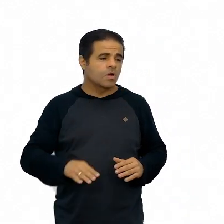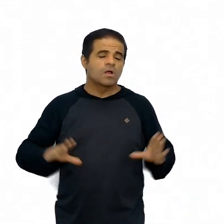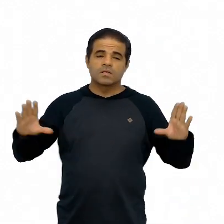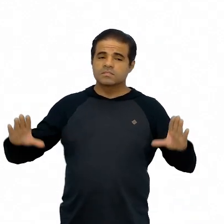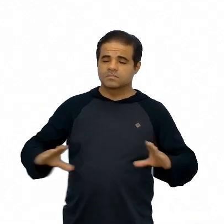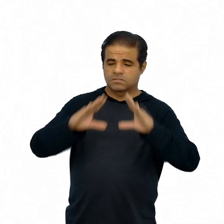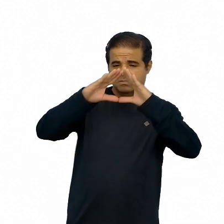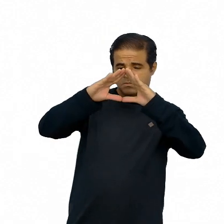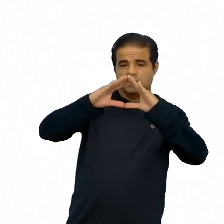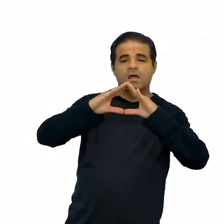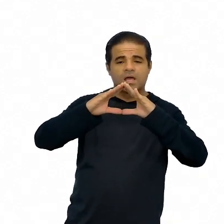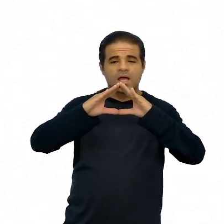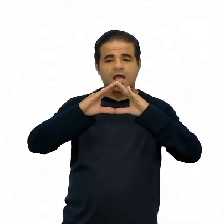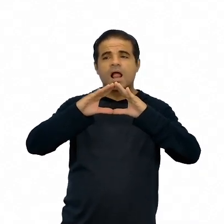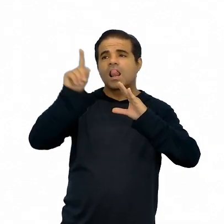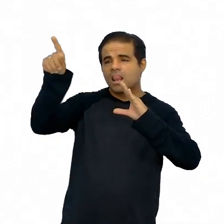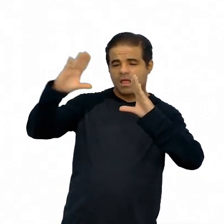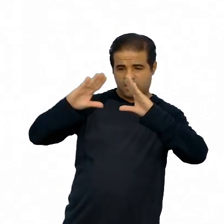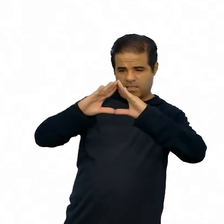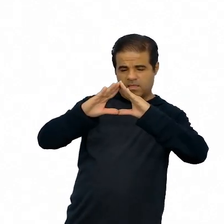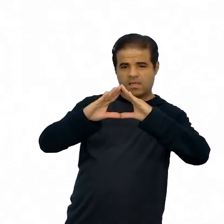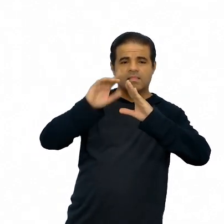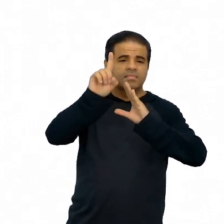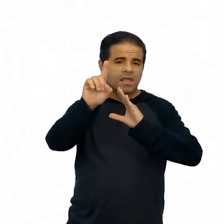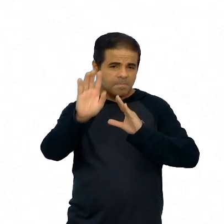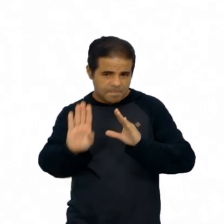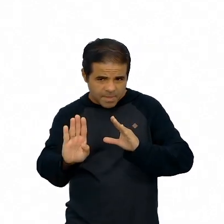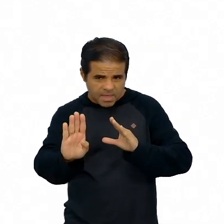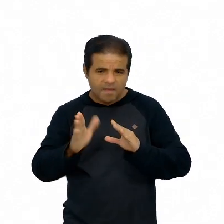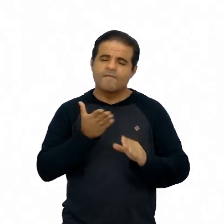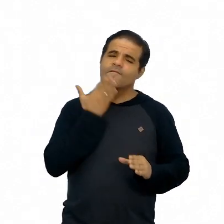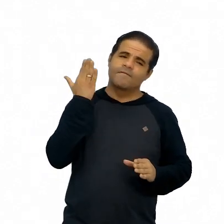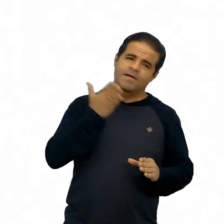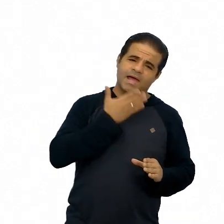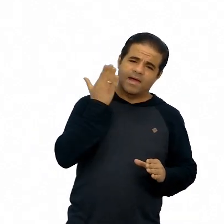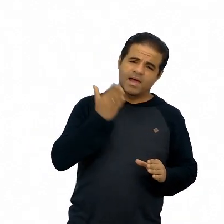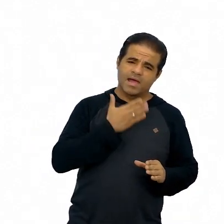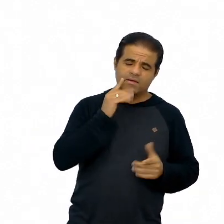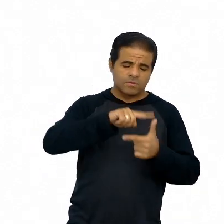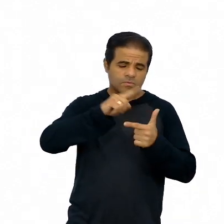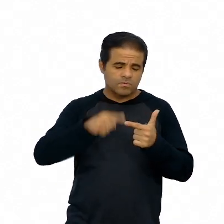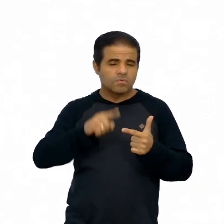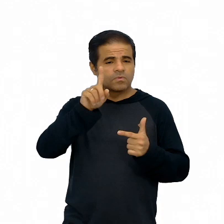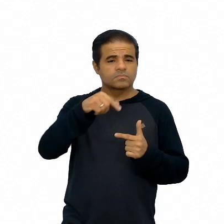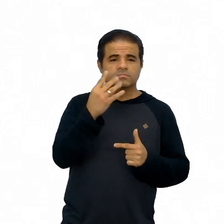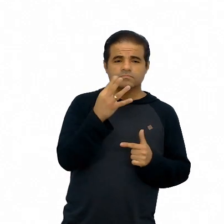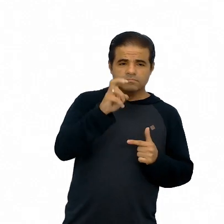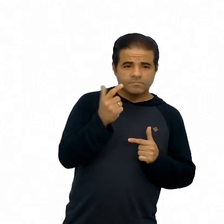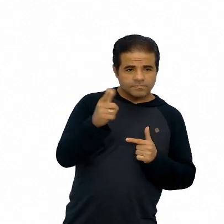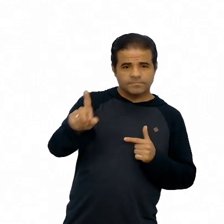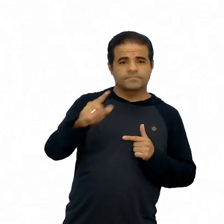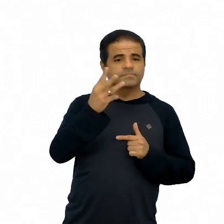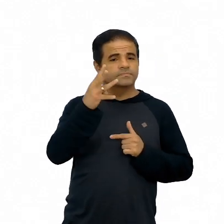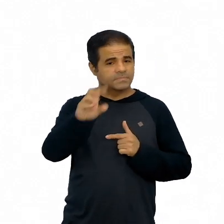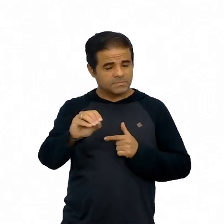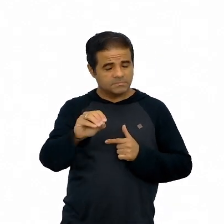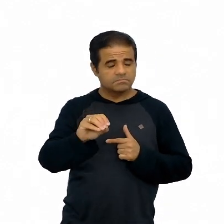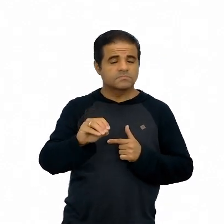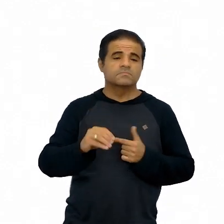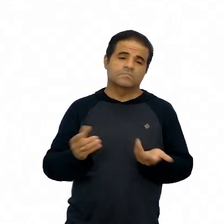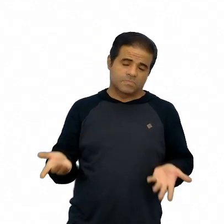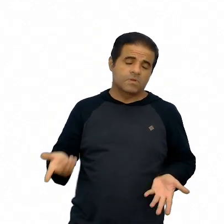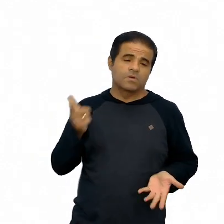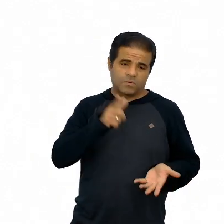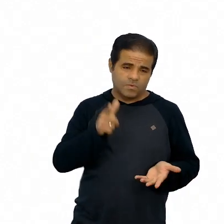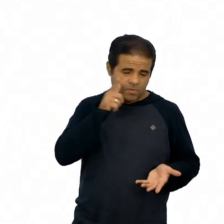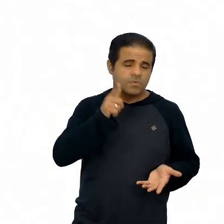triângulo aqui, o triângulo ADB, é fácil, porque se um ângulo é 45, o outro ângulo é 30, obviamente